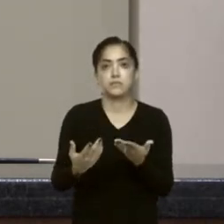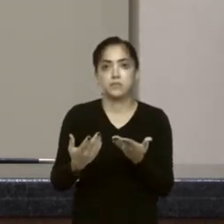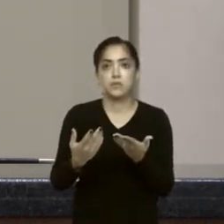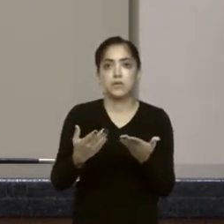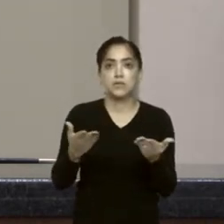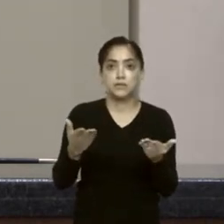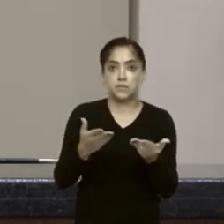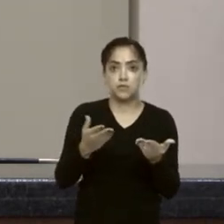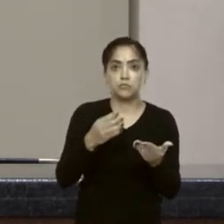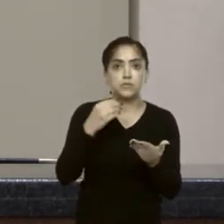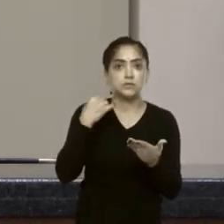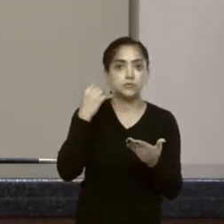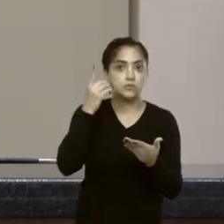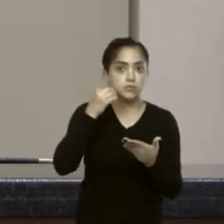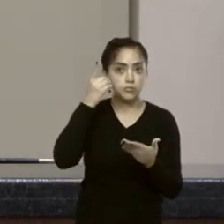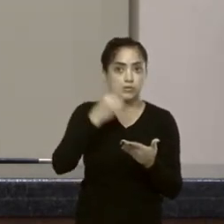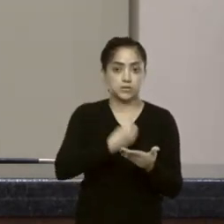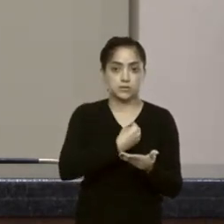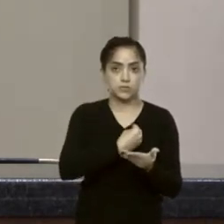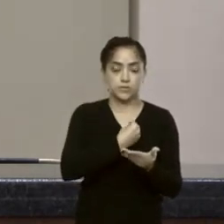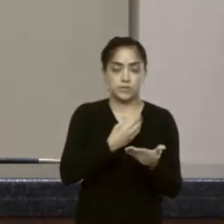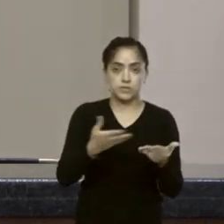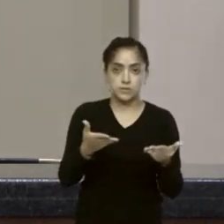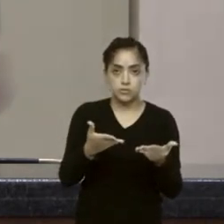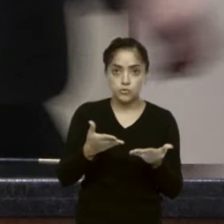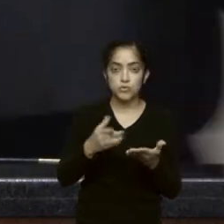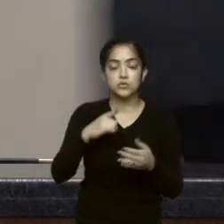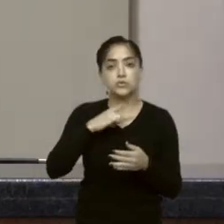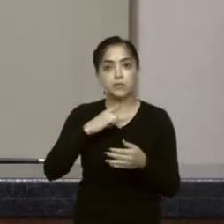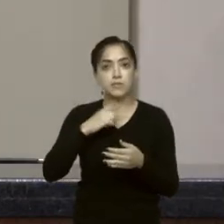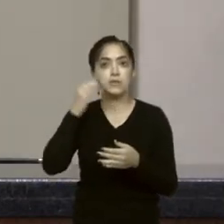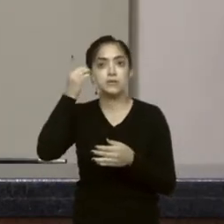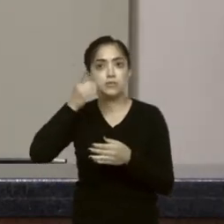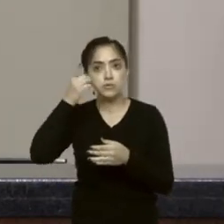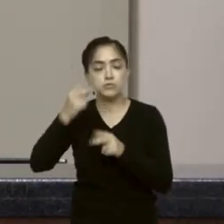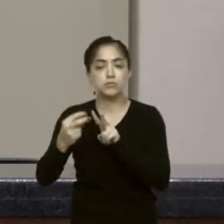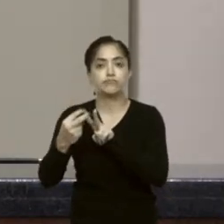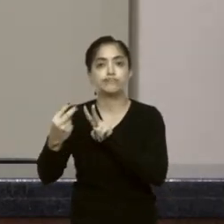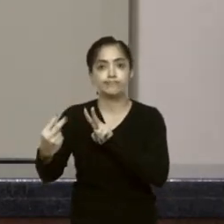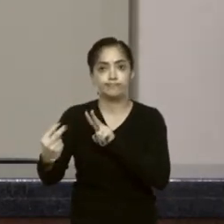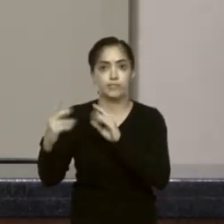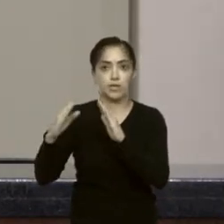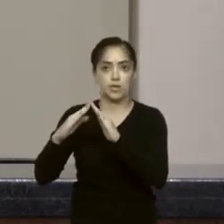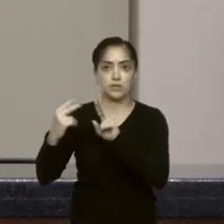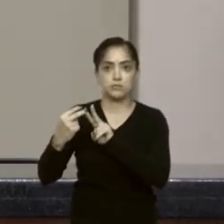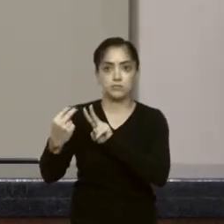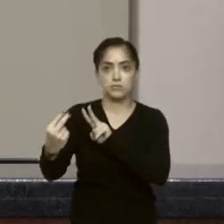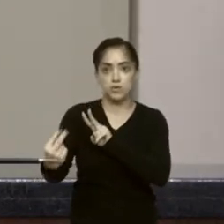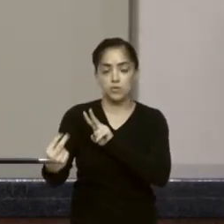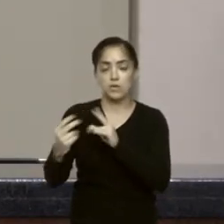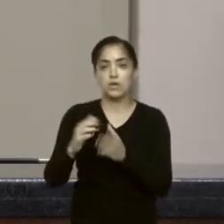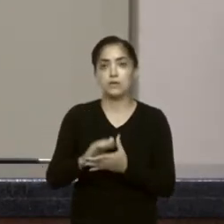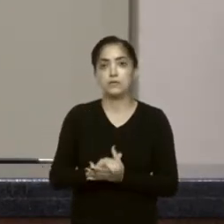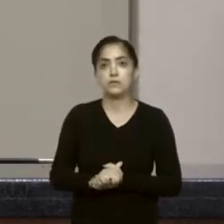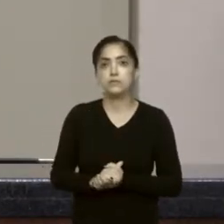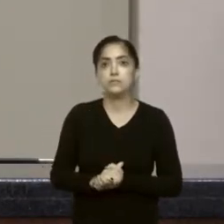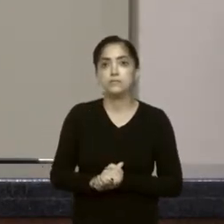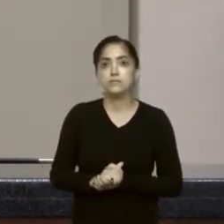estão no plenário, nós temos deputados fazendo a sessão de forma